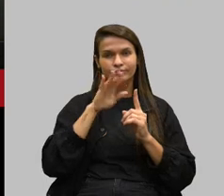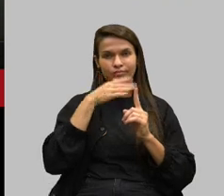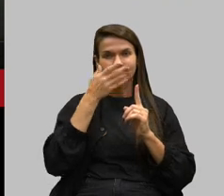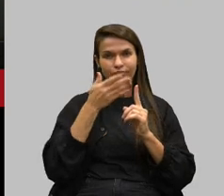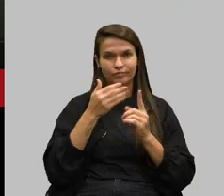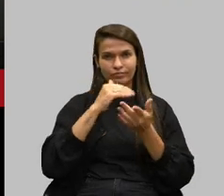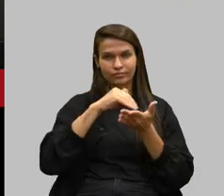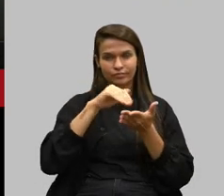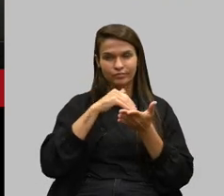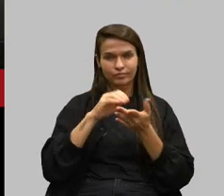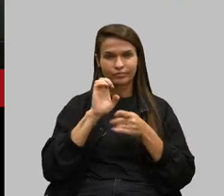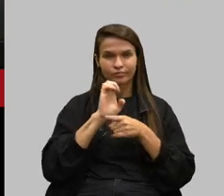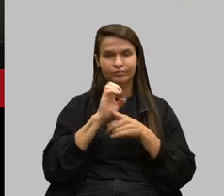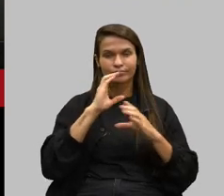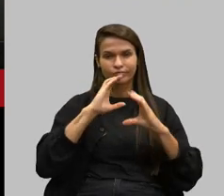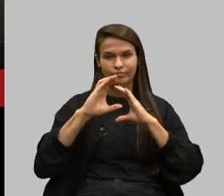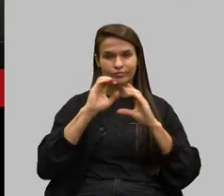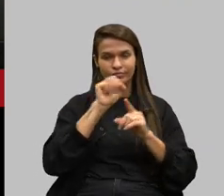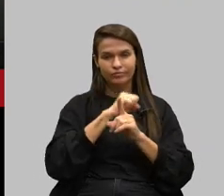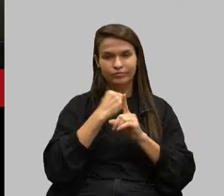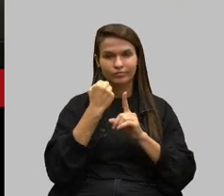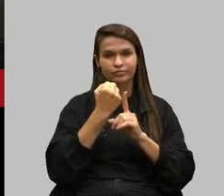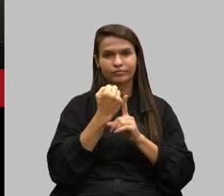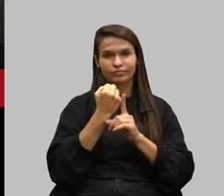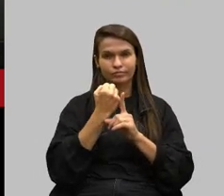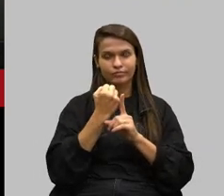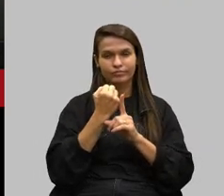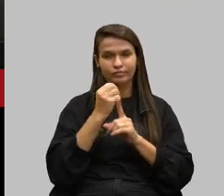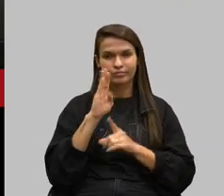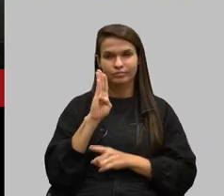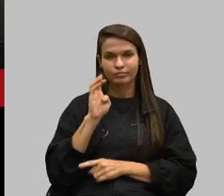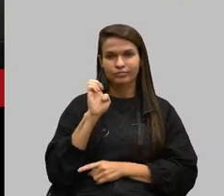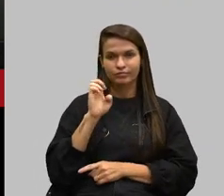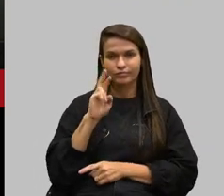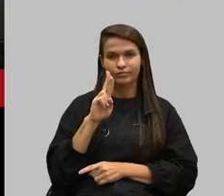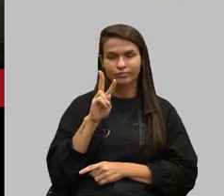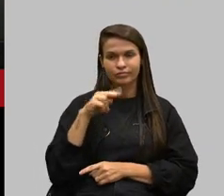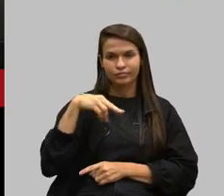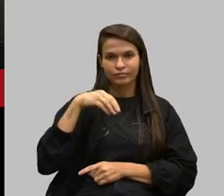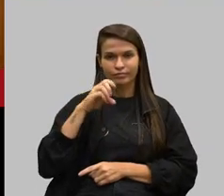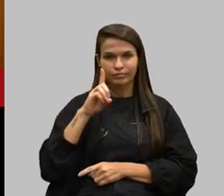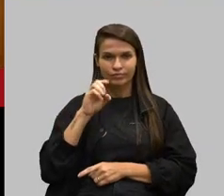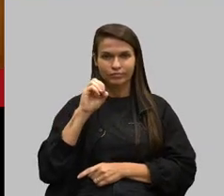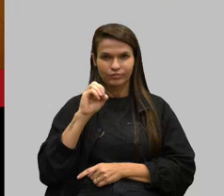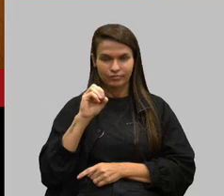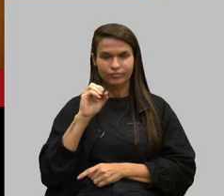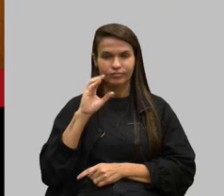secretário de estado de comunicação social Bernardo Assis